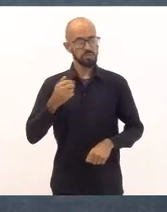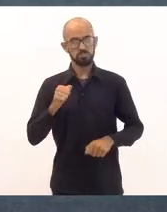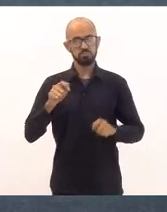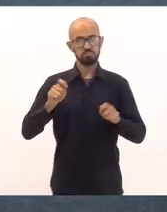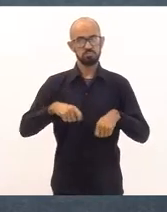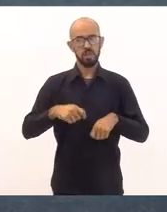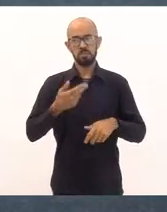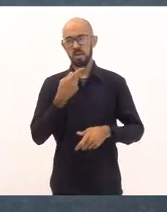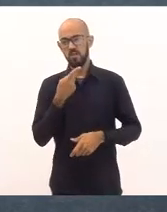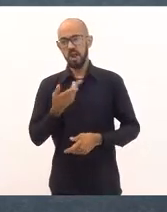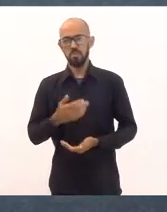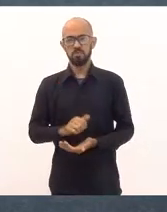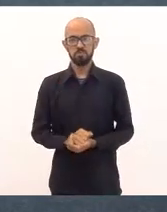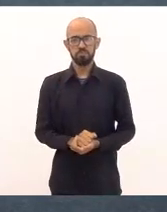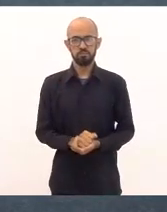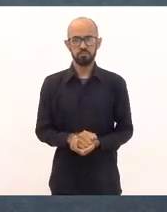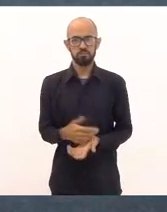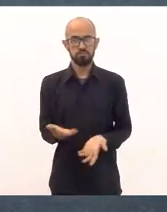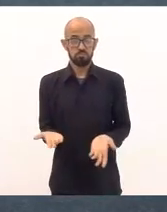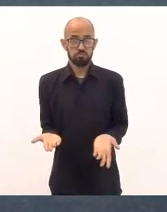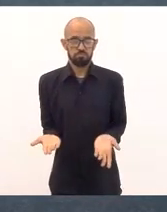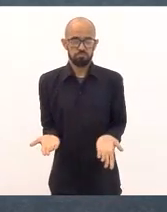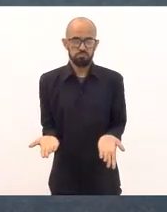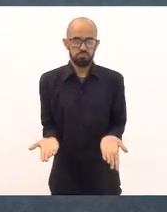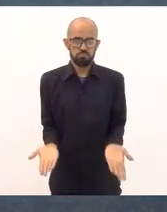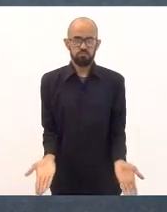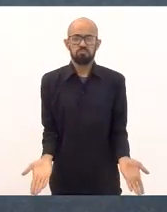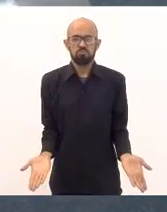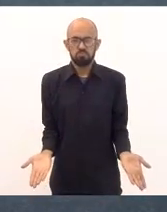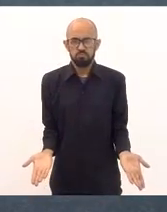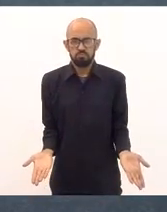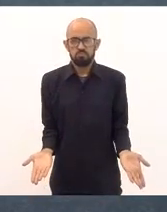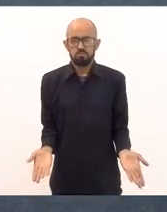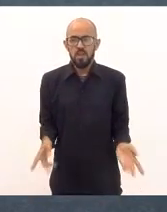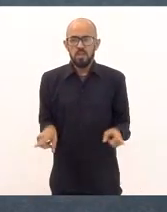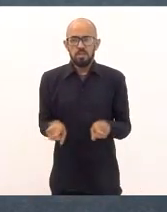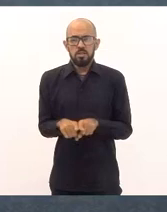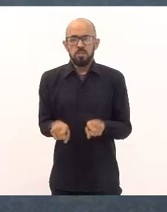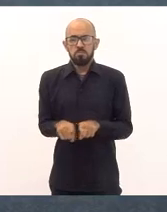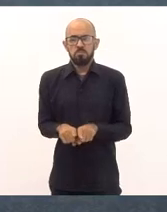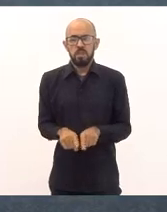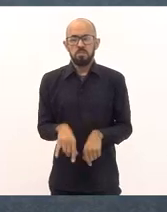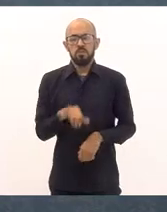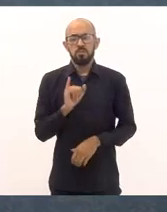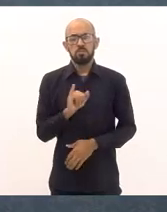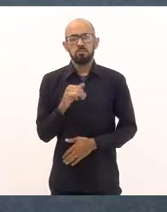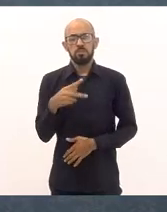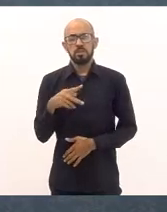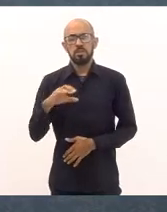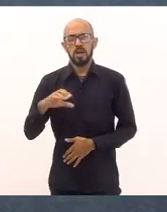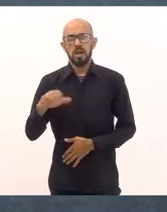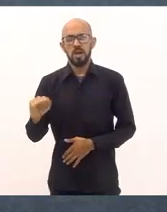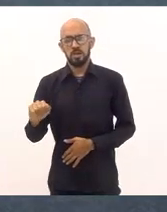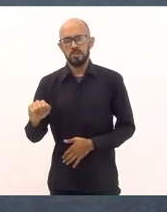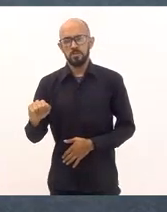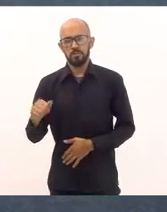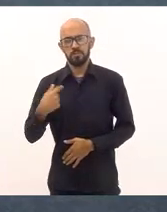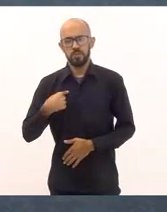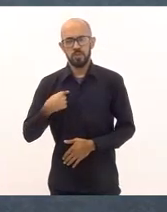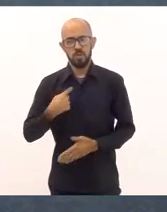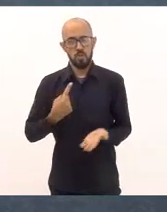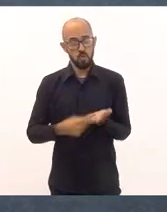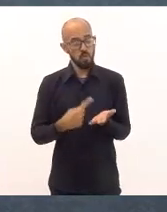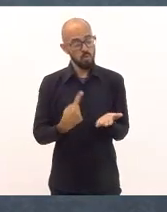dar essa bola para o parlamento. Mesma coisa foi o IPCA. Acordei com o